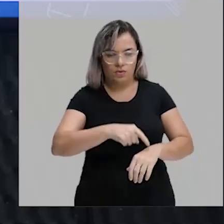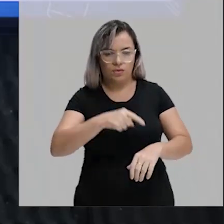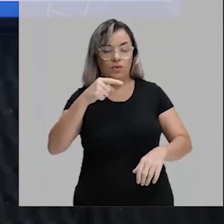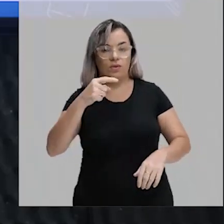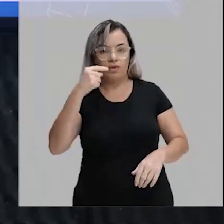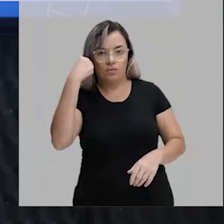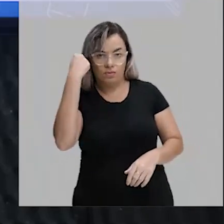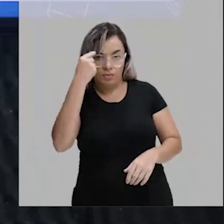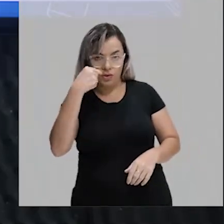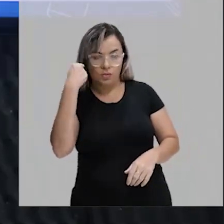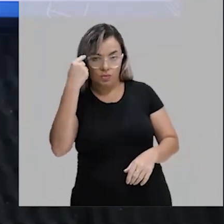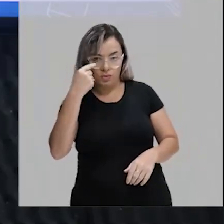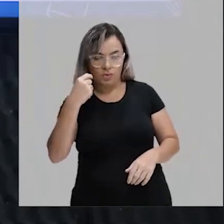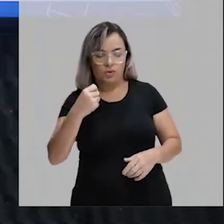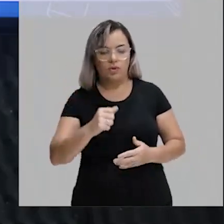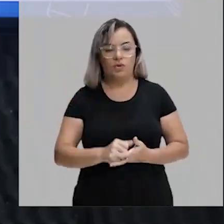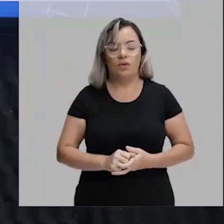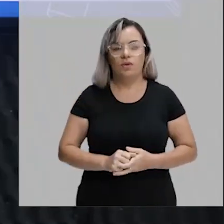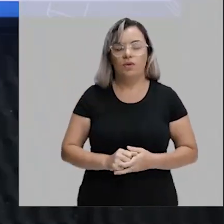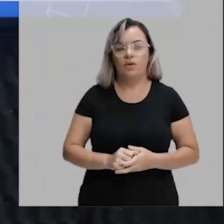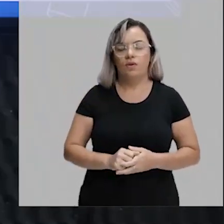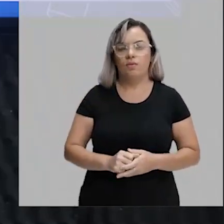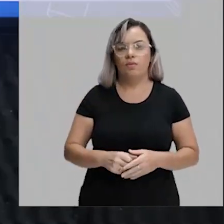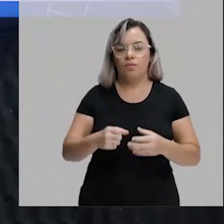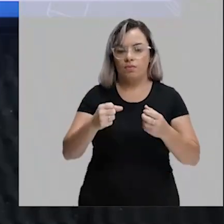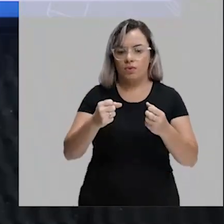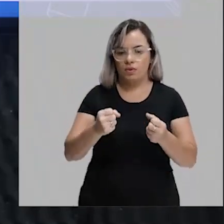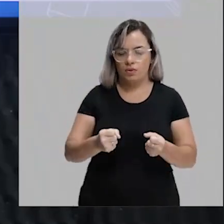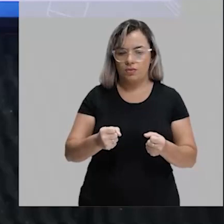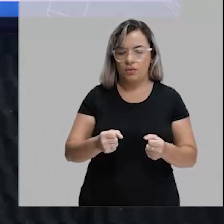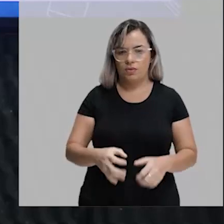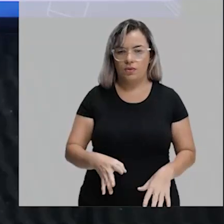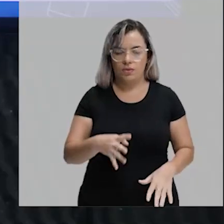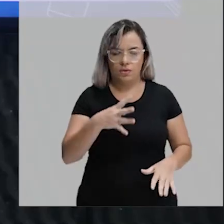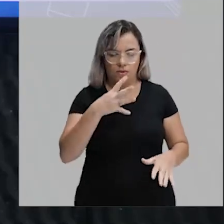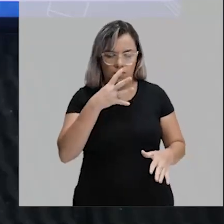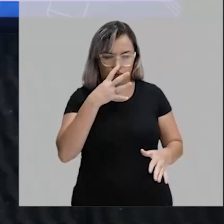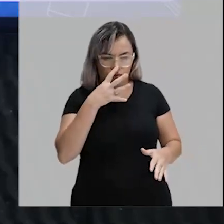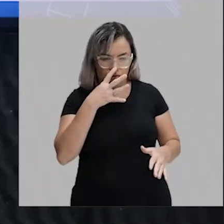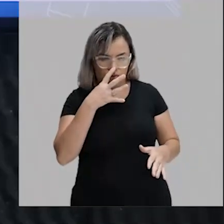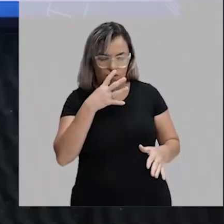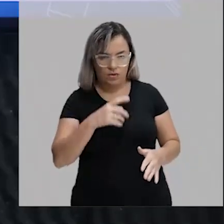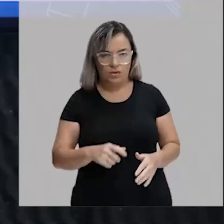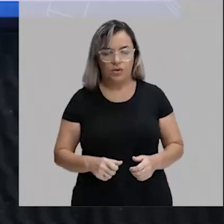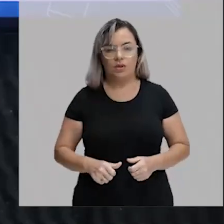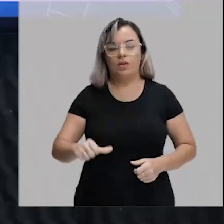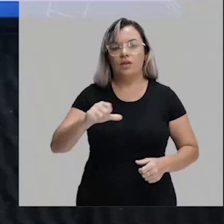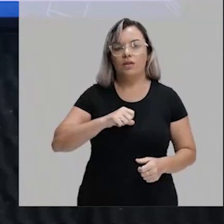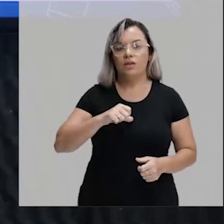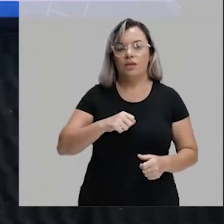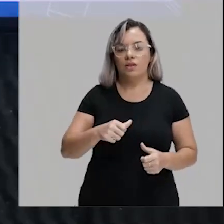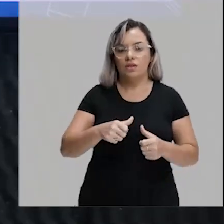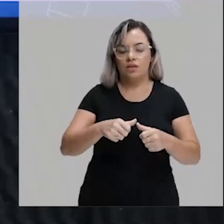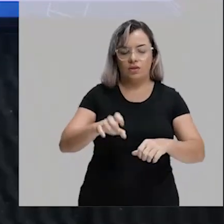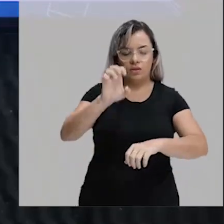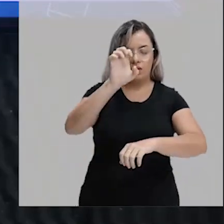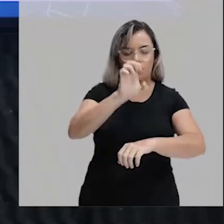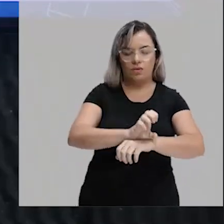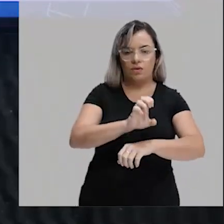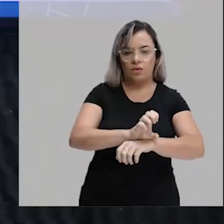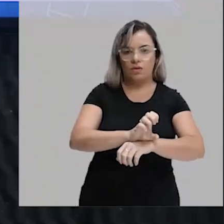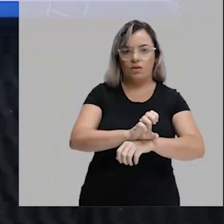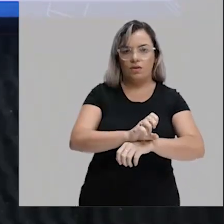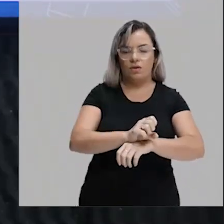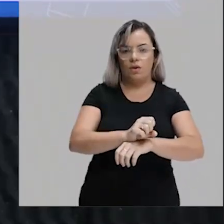espanhol, não podemos deixar de observar que aqui a presença do Estado ele é